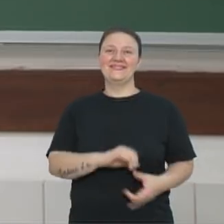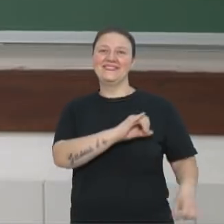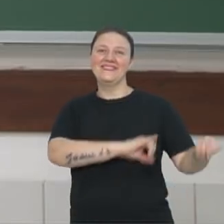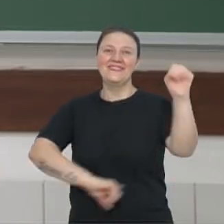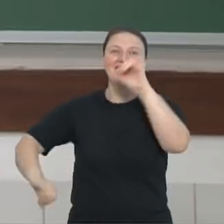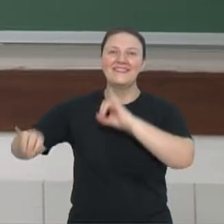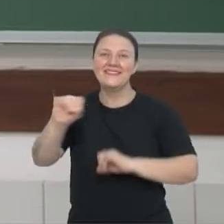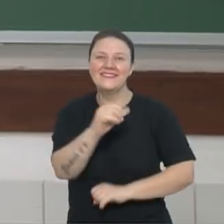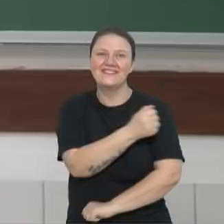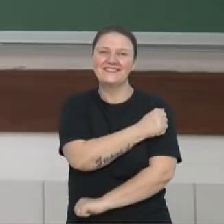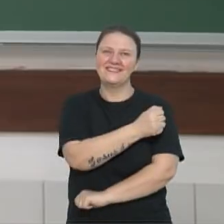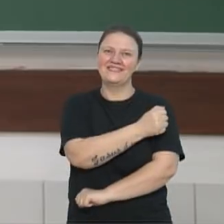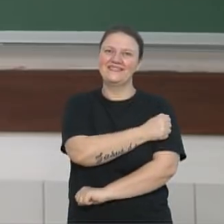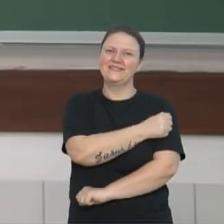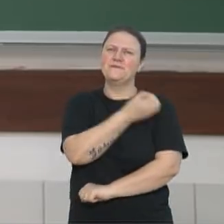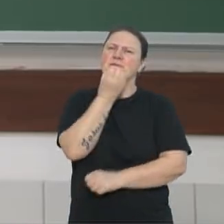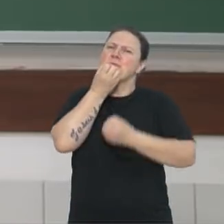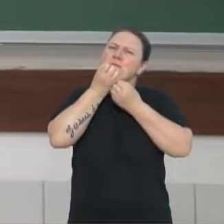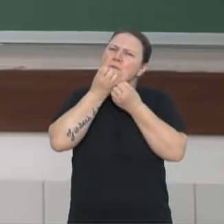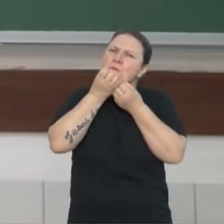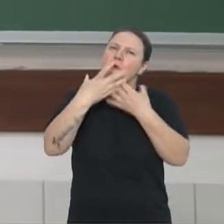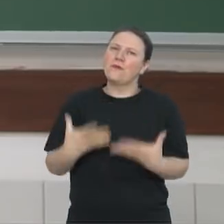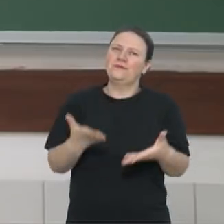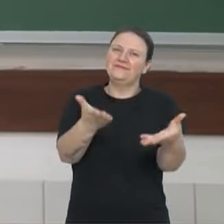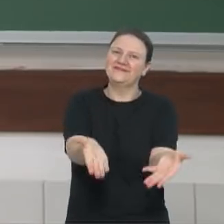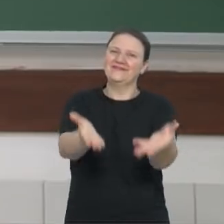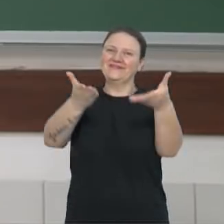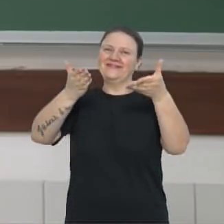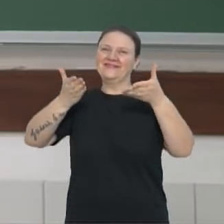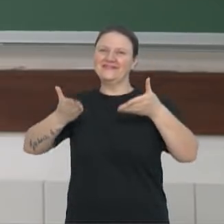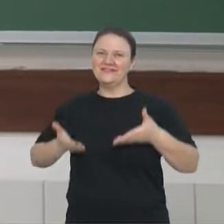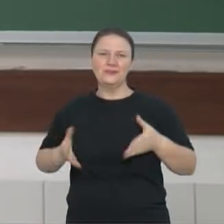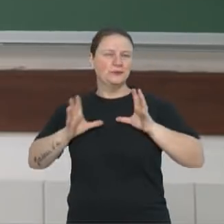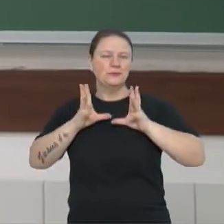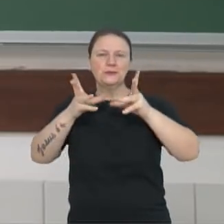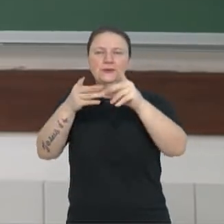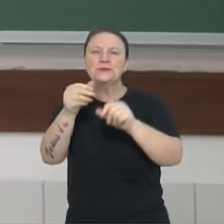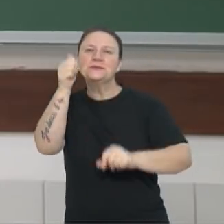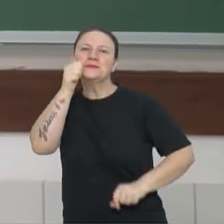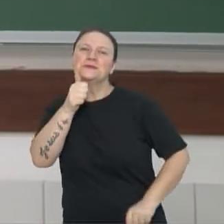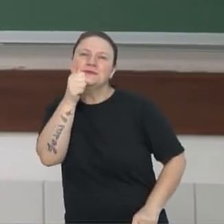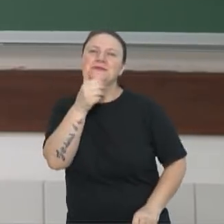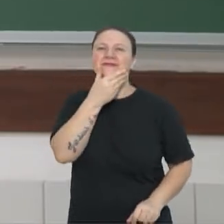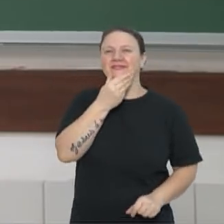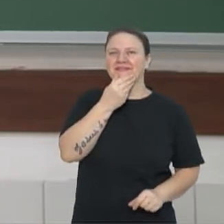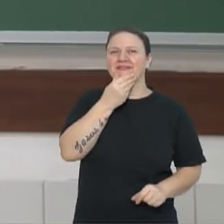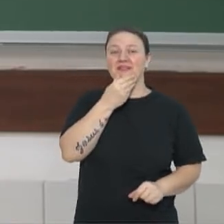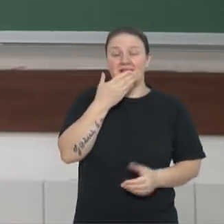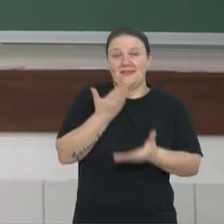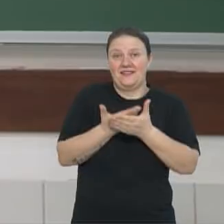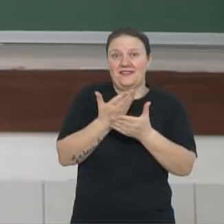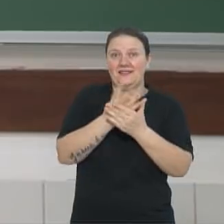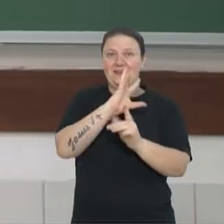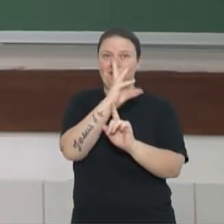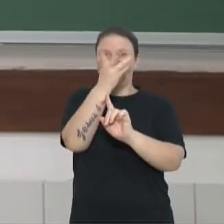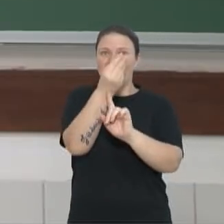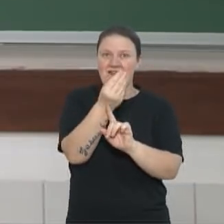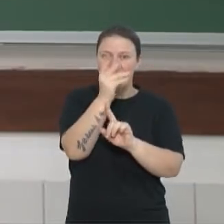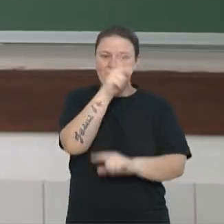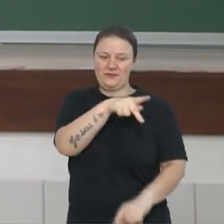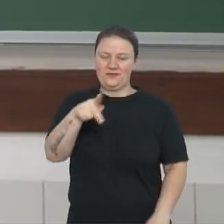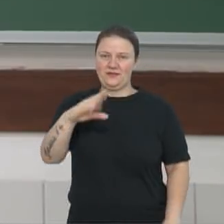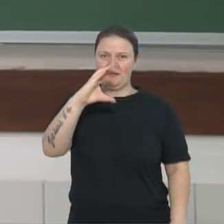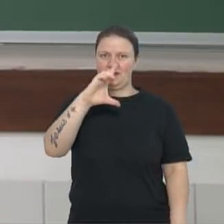Olá, estudantes! Sejam muito bem-vindos e muito bem-vindas à sua aula de arte. Eu sou o professor